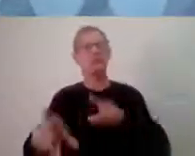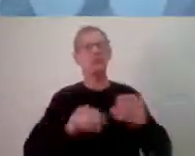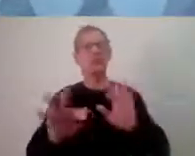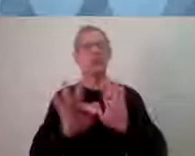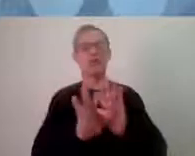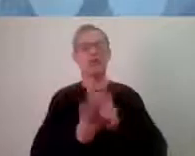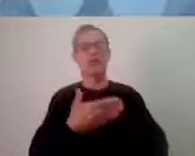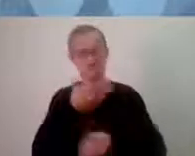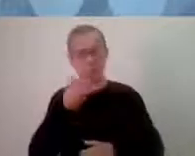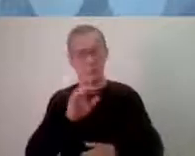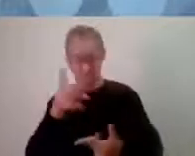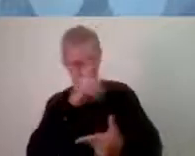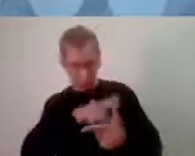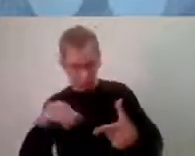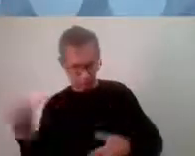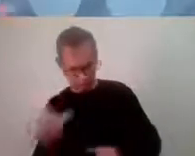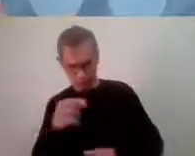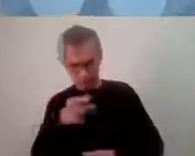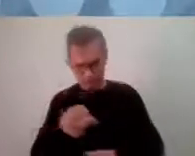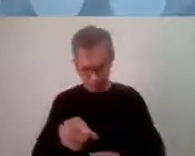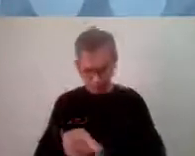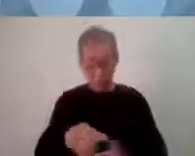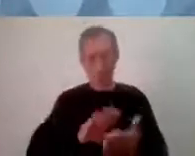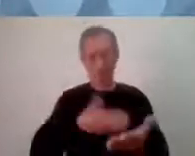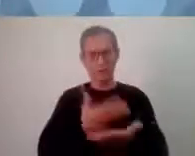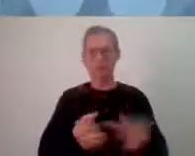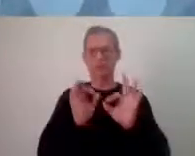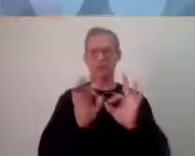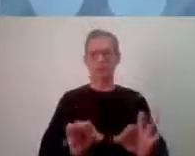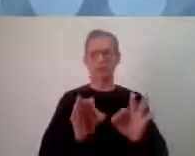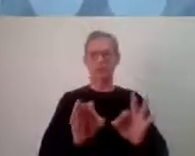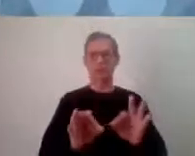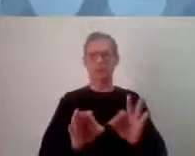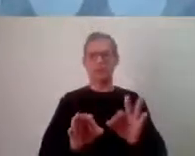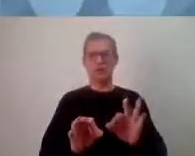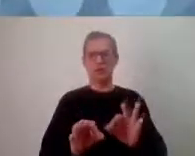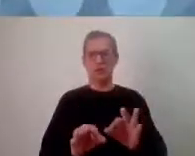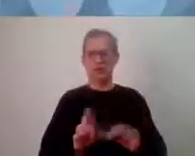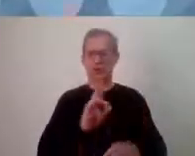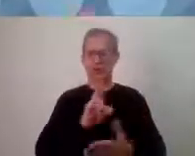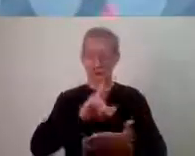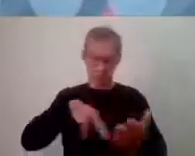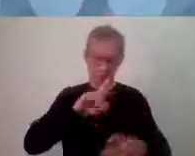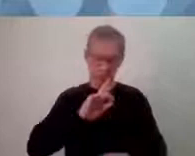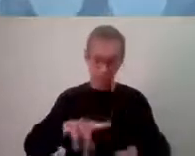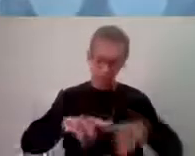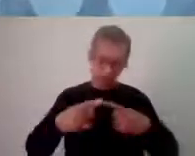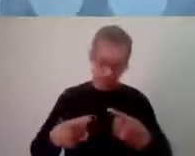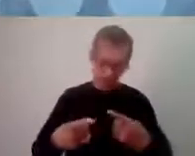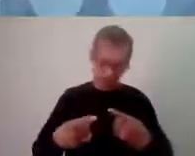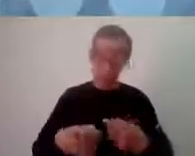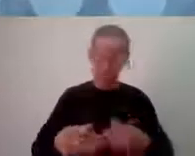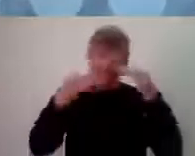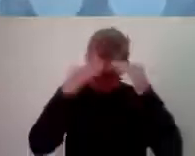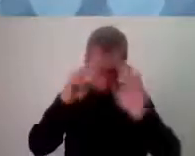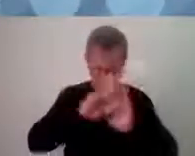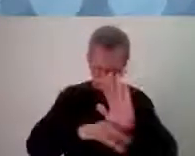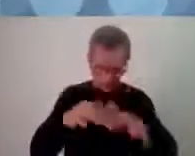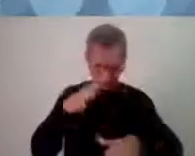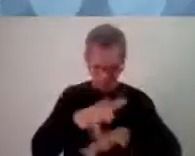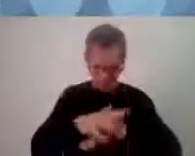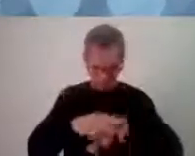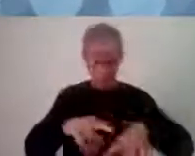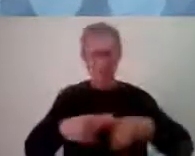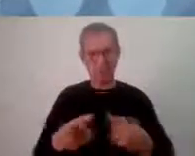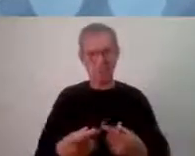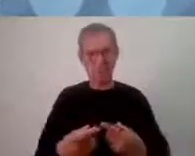resolver o problema. O importante é que você o interprete corretamente, né, e o resolva, não ferindo aí nenhuma regra matemática e, no nosso caso,